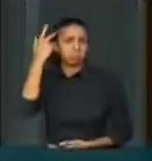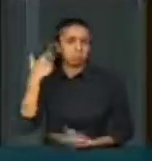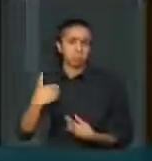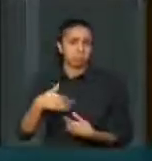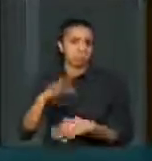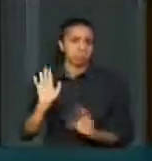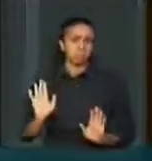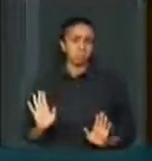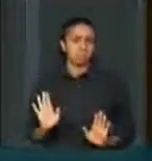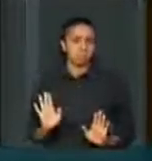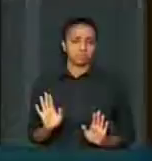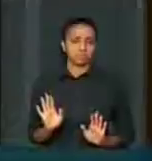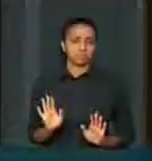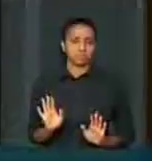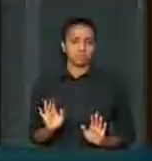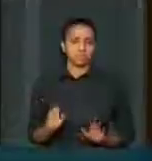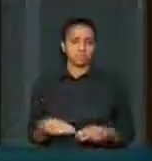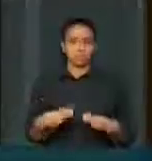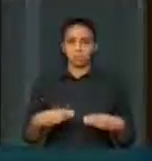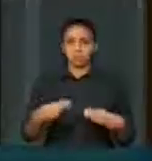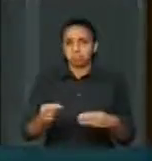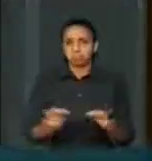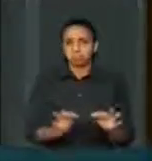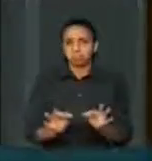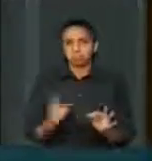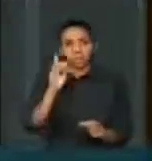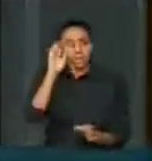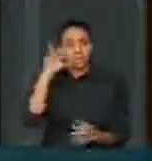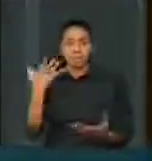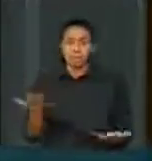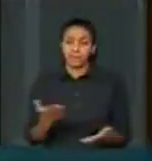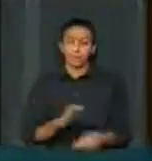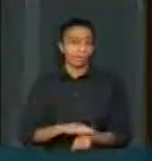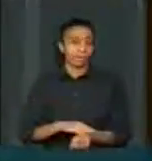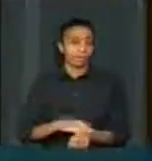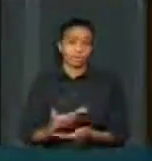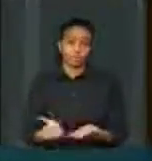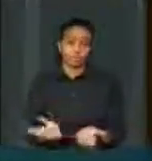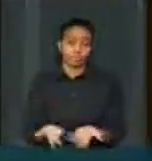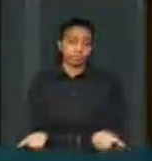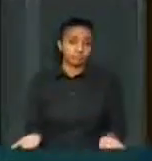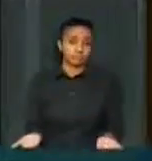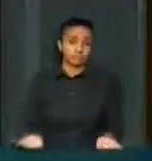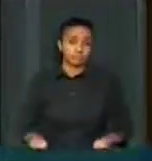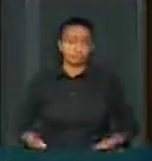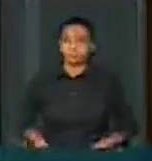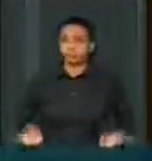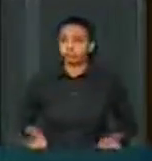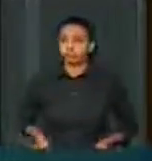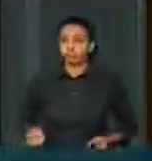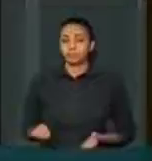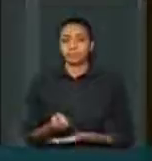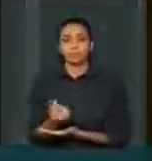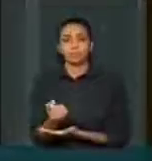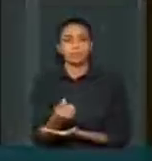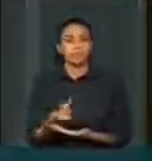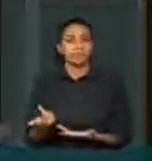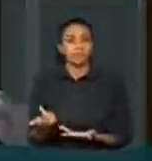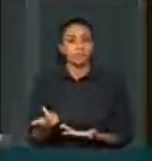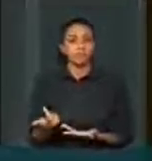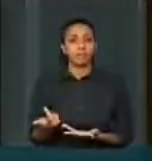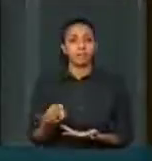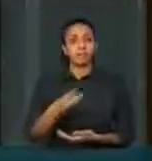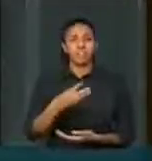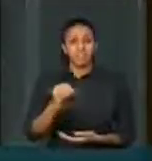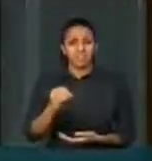o Ministério do Planejamento achasse por bem. Está perdendo tempo. O dinheiro que se gasta mobilizando a academia para formar 30,